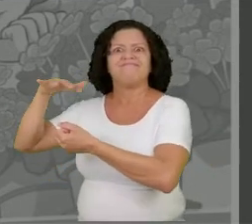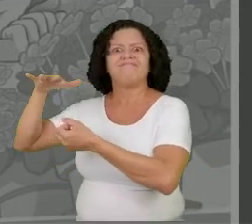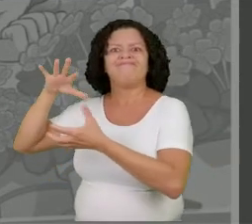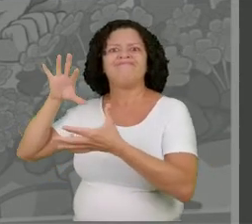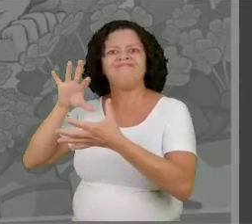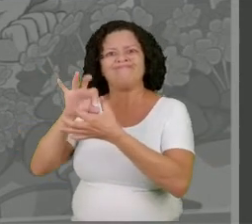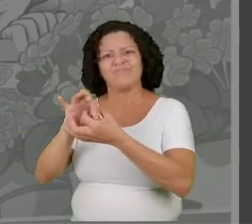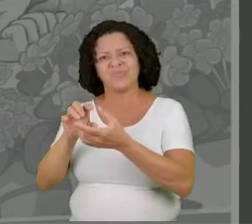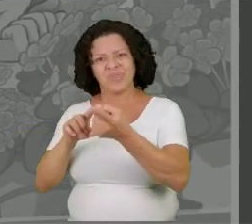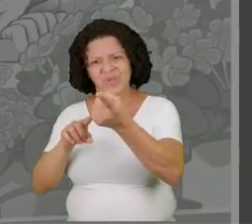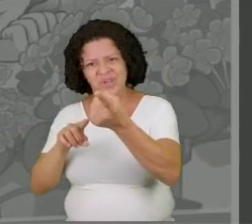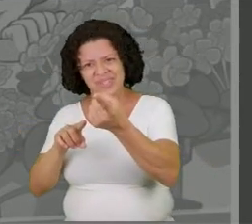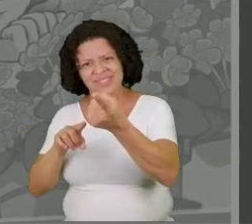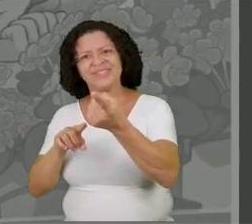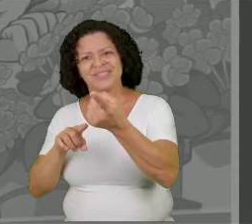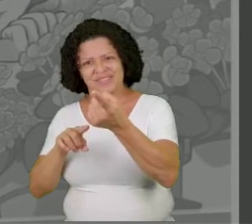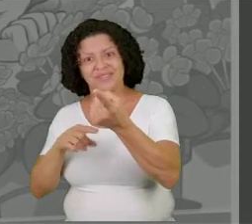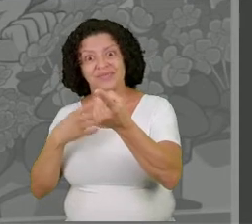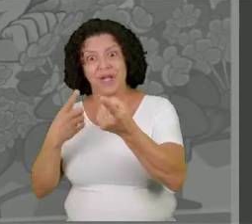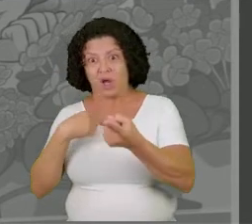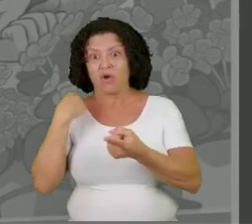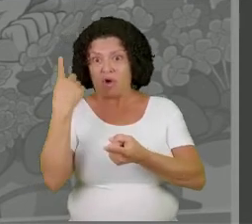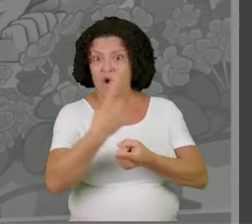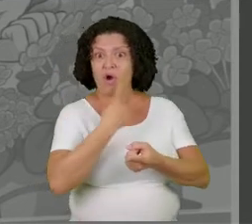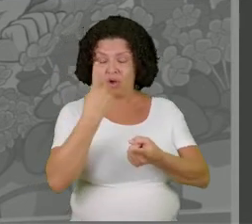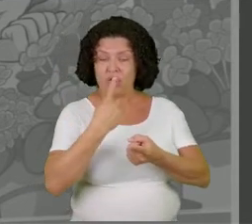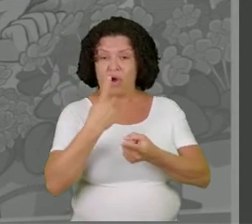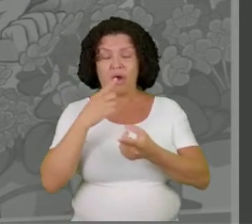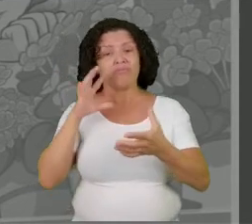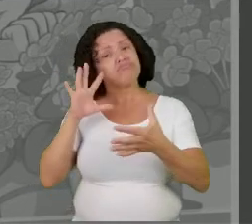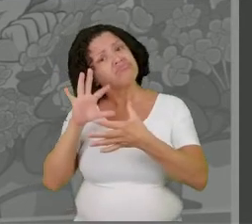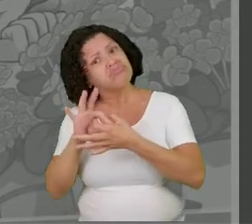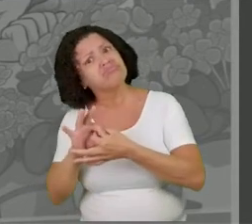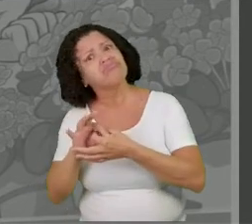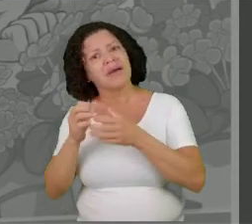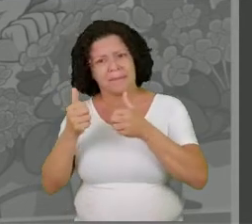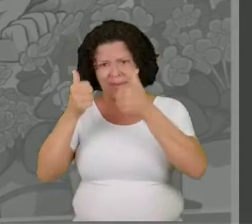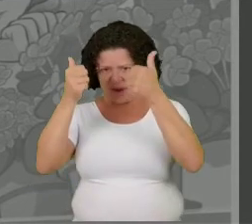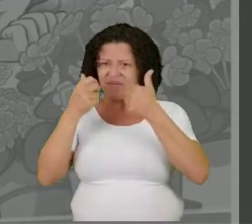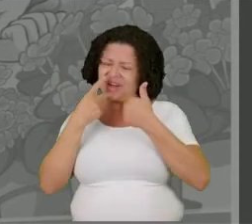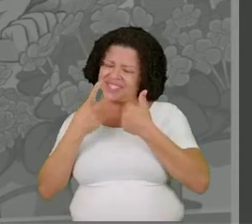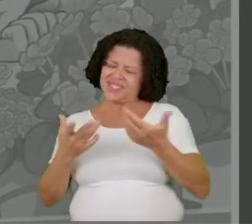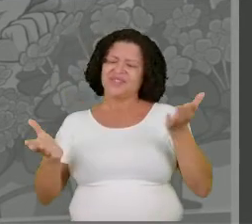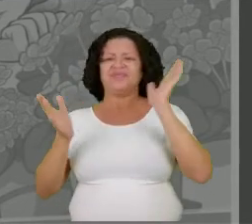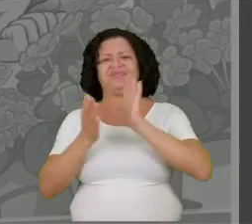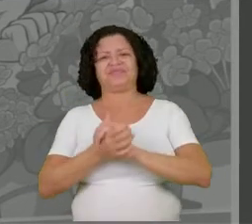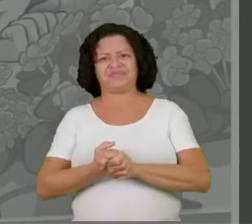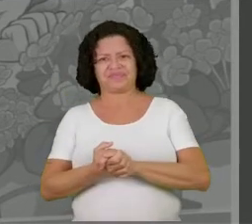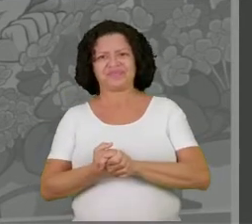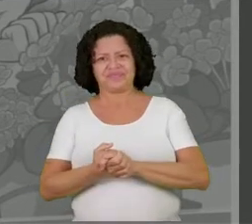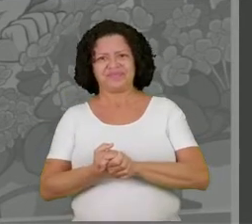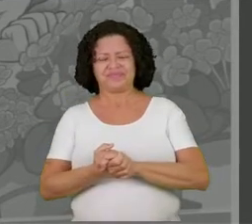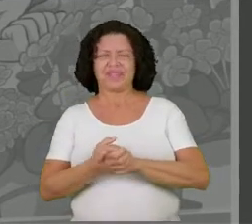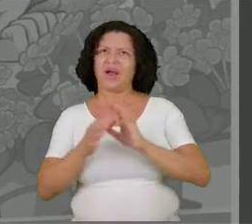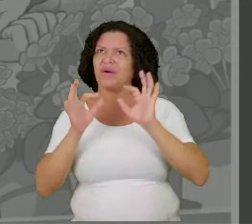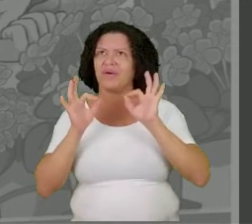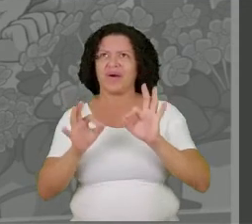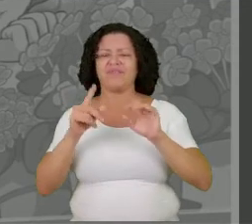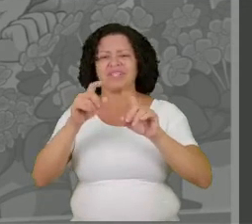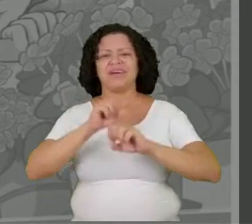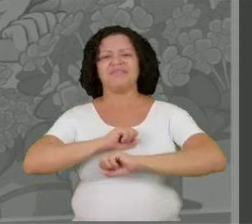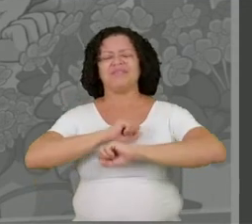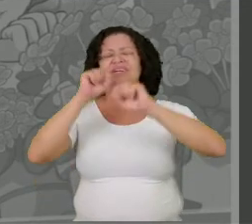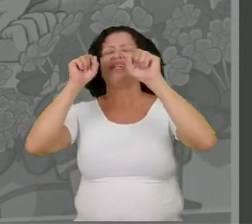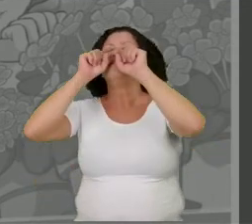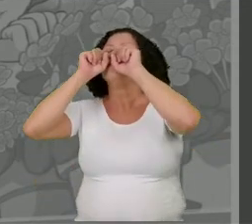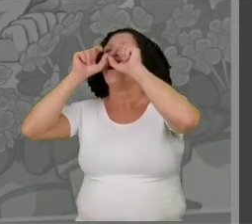para um ambiente que se afiniza conosco, né? Que nós estamos afinizados, melhor dizendo.